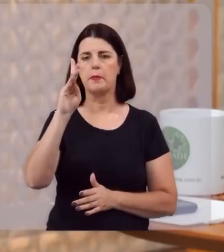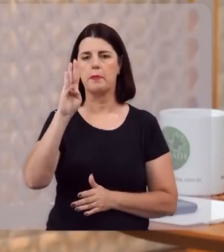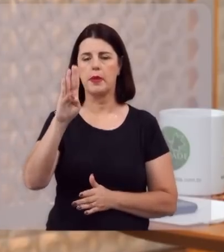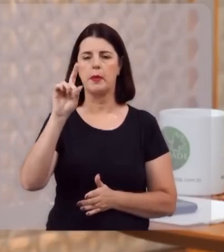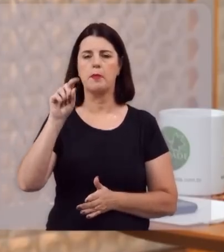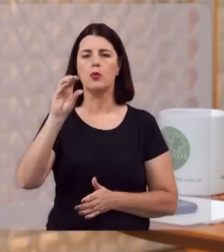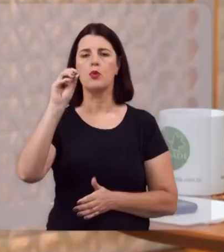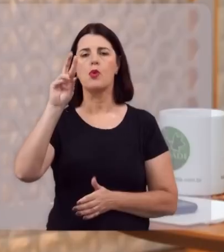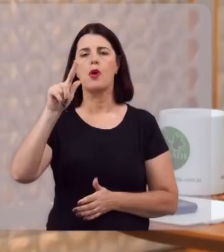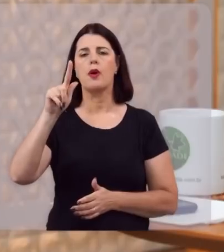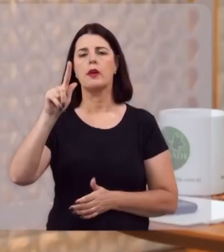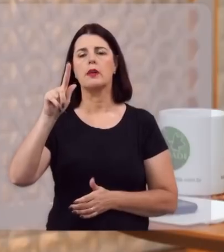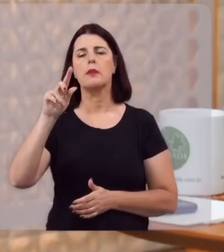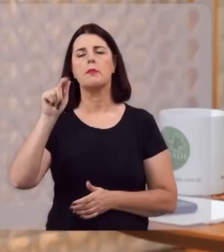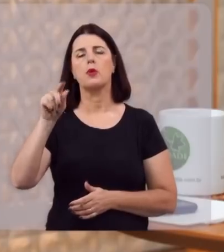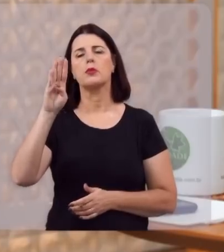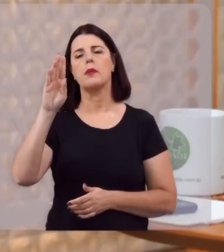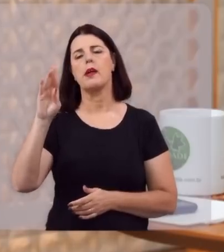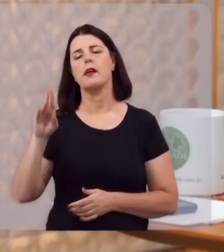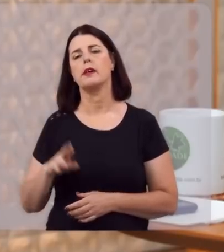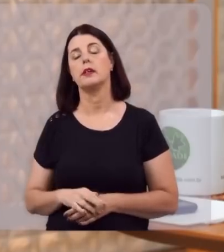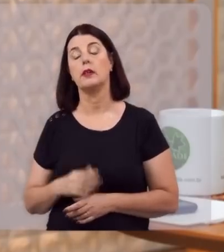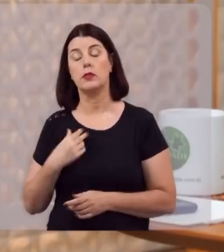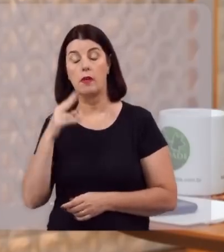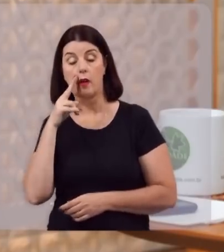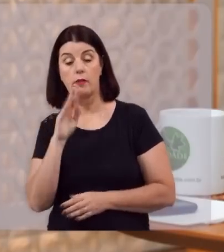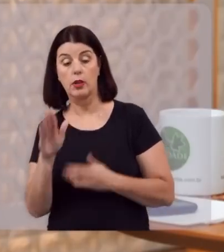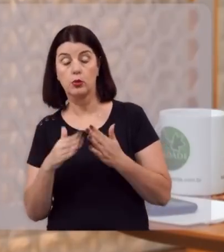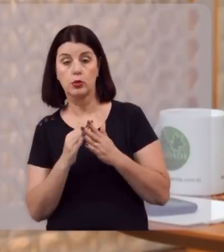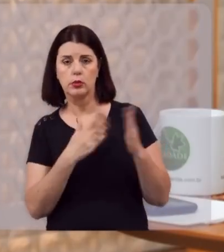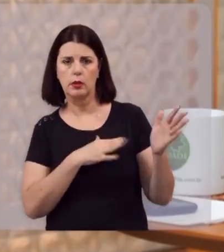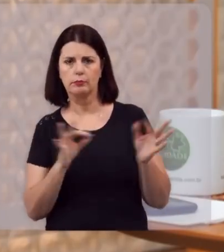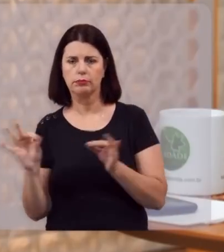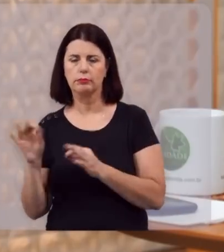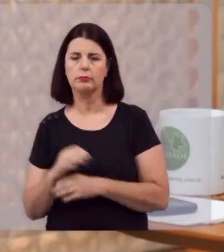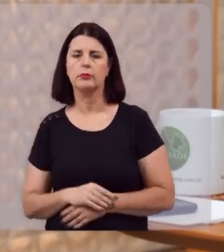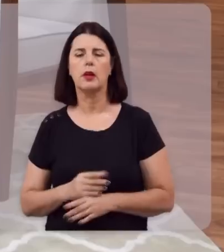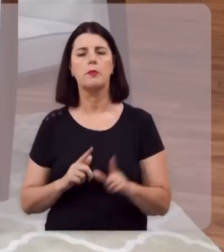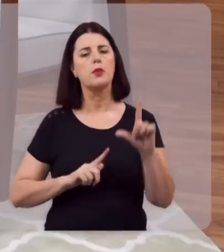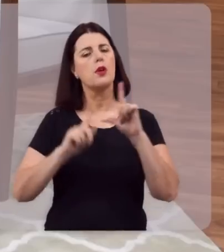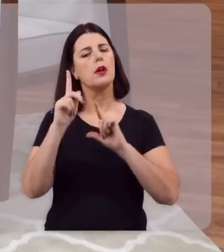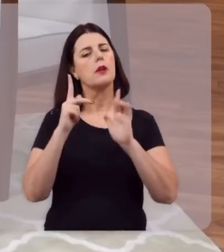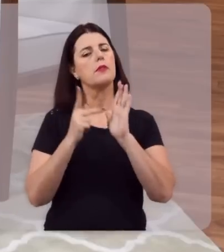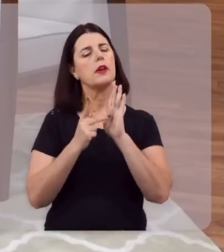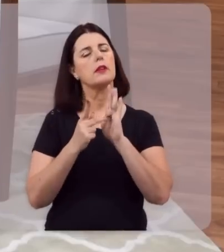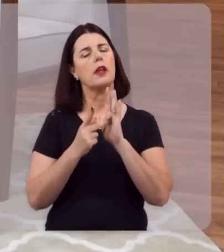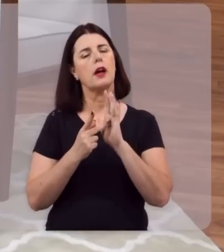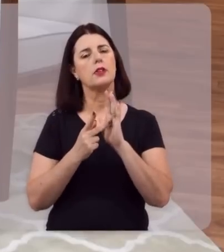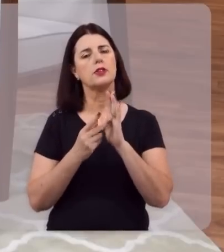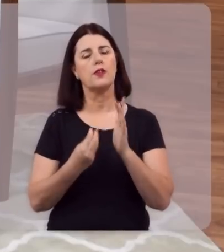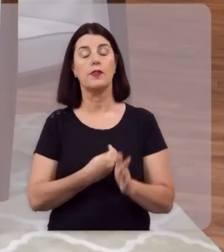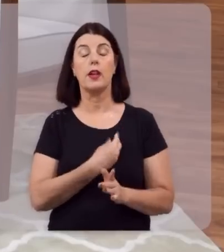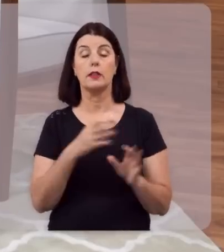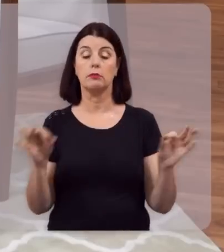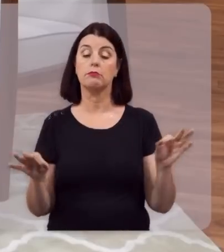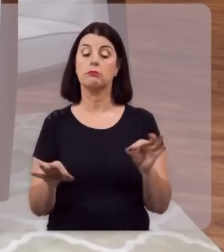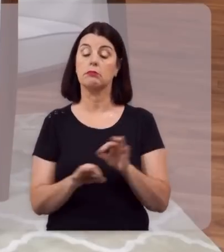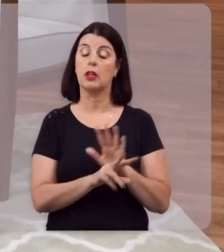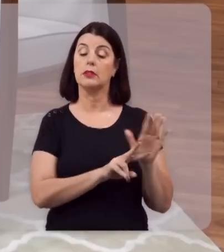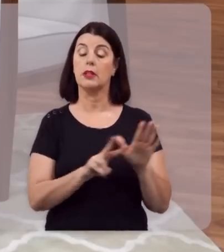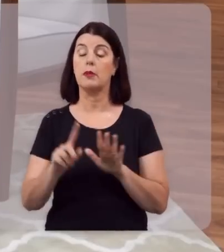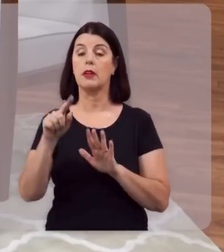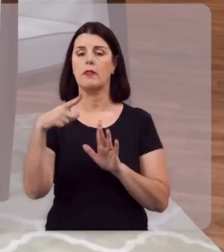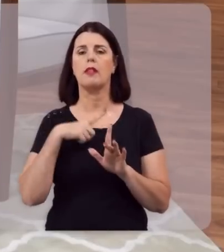multi.ipb.org.br e você vai poder acompanhar tudo aquilo que nós temos produzido o programa Verdade e Vida vai ficando por aqui